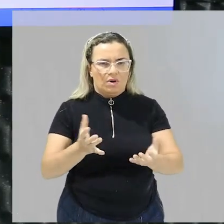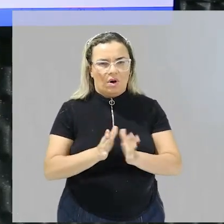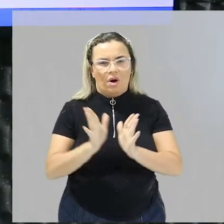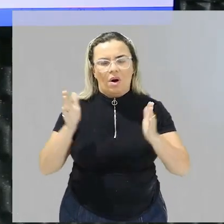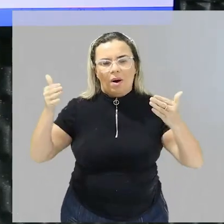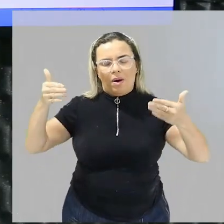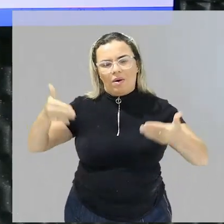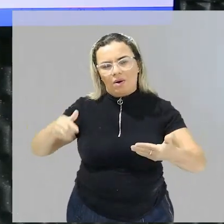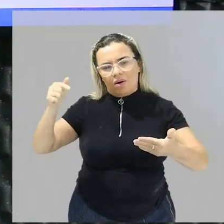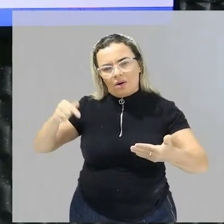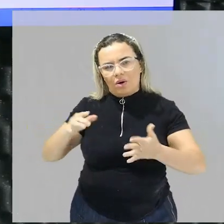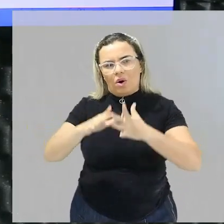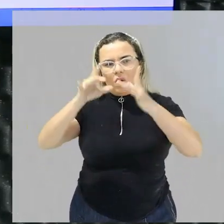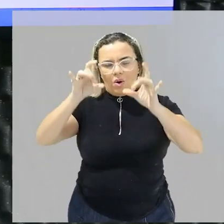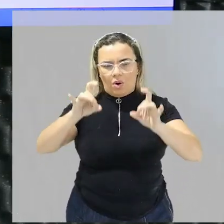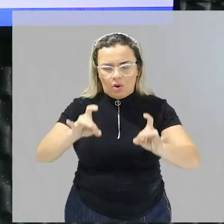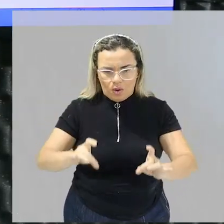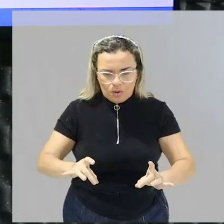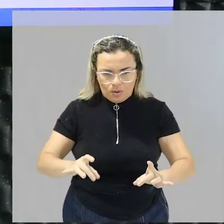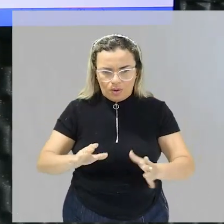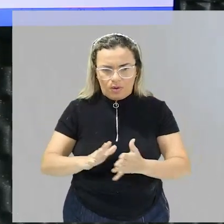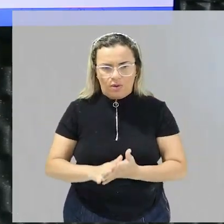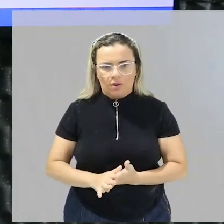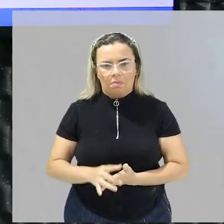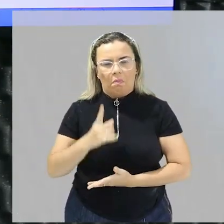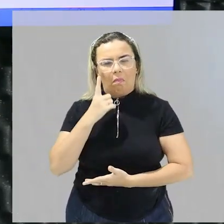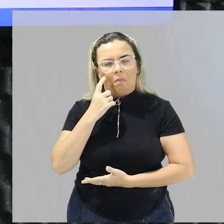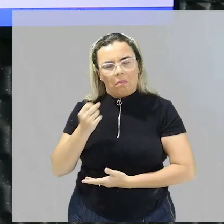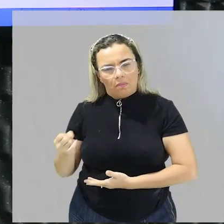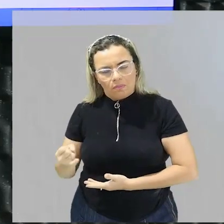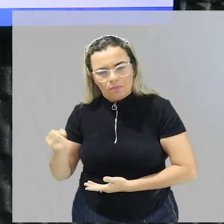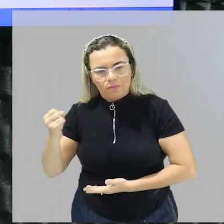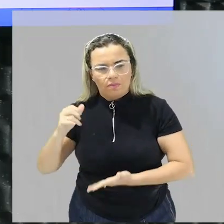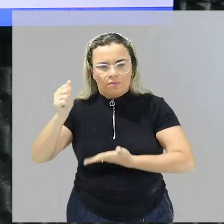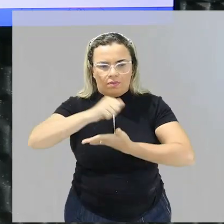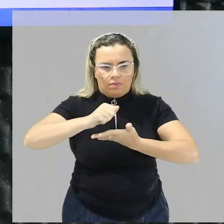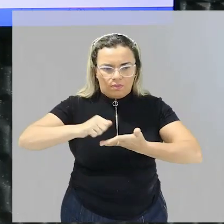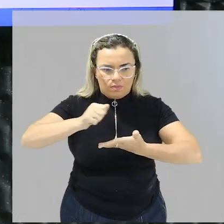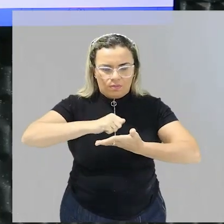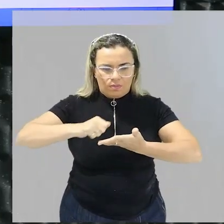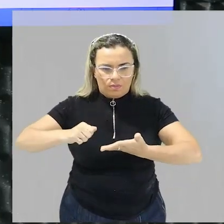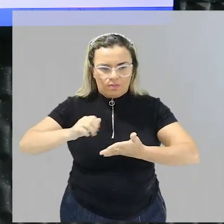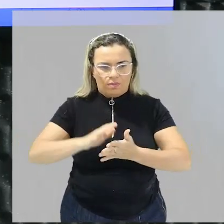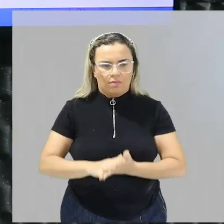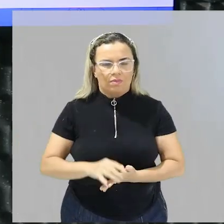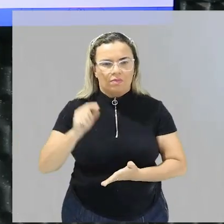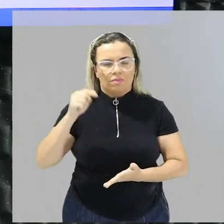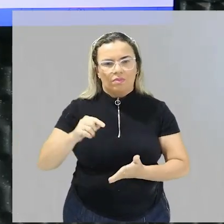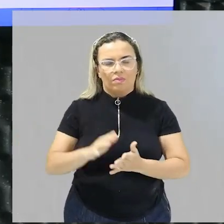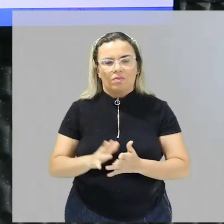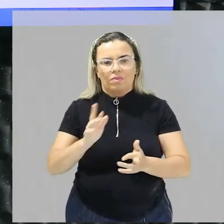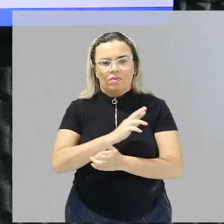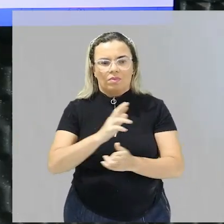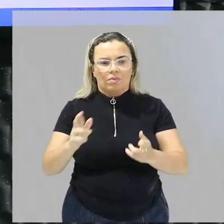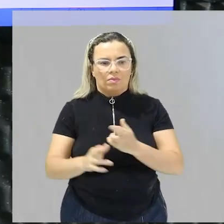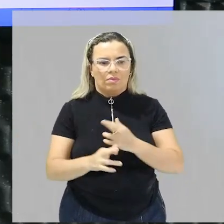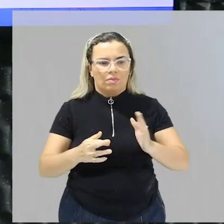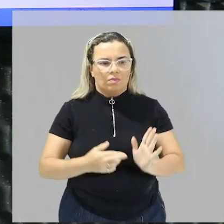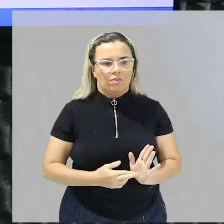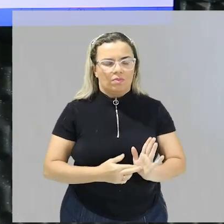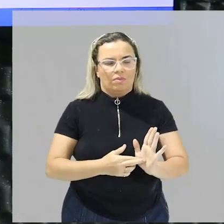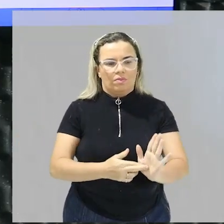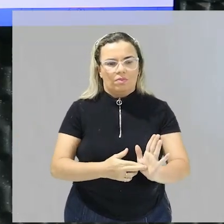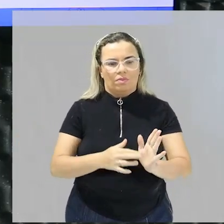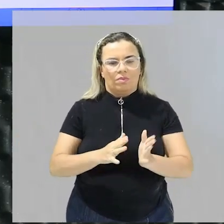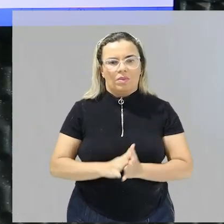tua atenção para um detalhe interessante na escrita desses intervalos, em relação à representação do